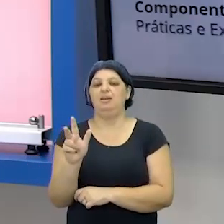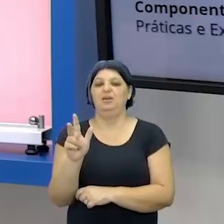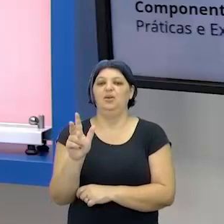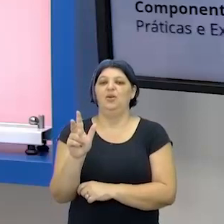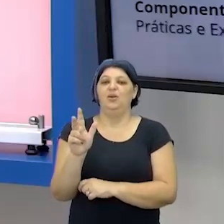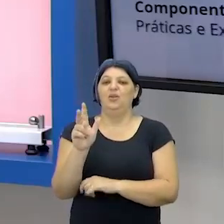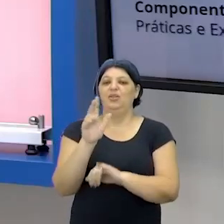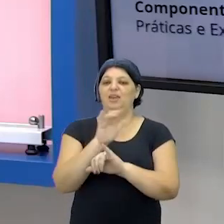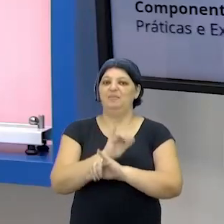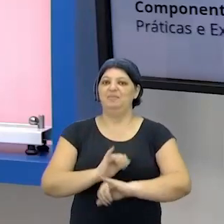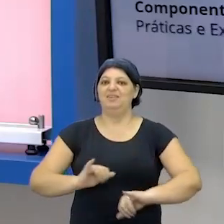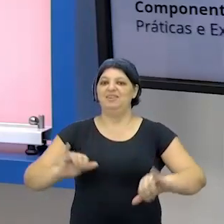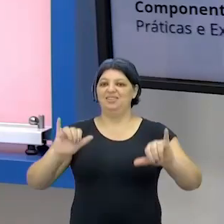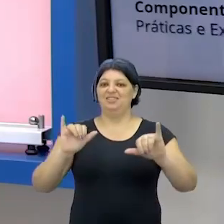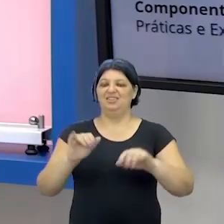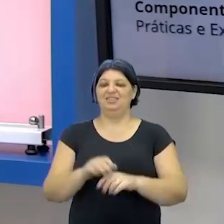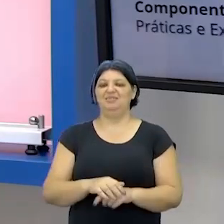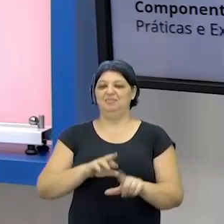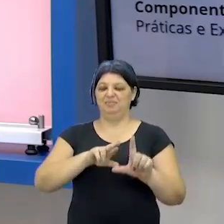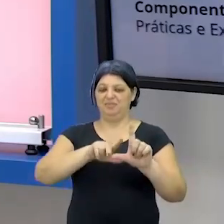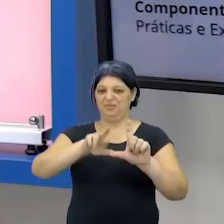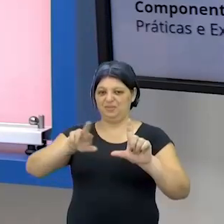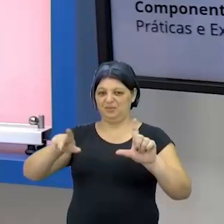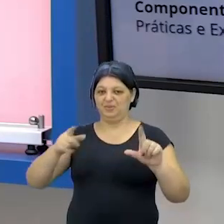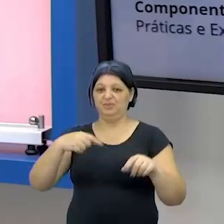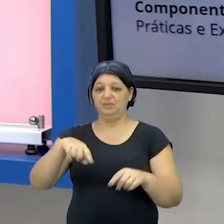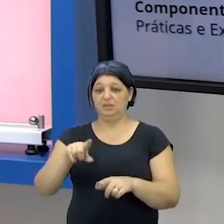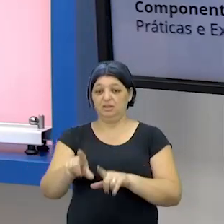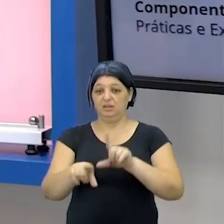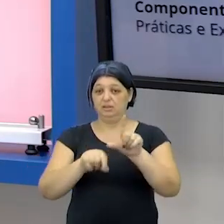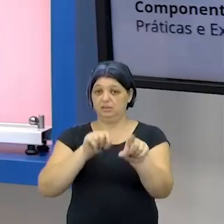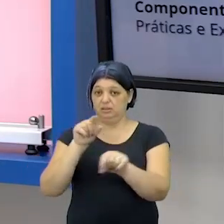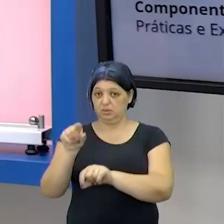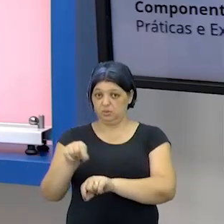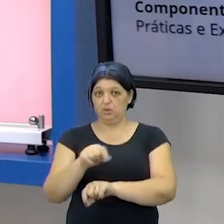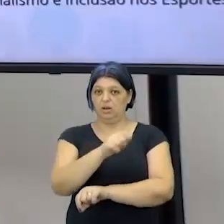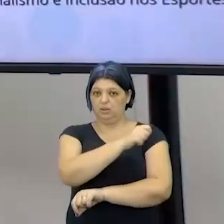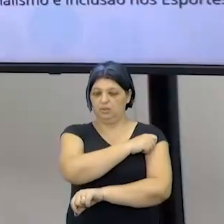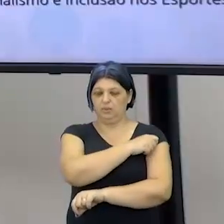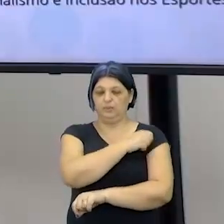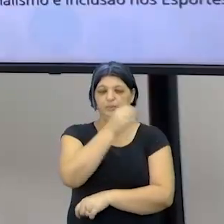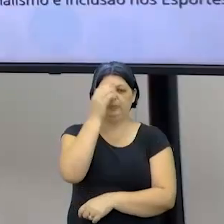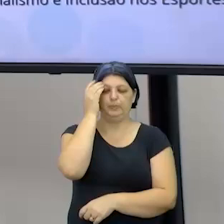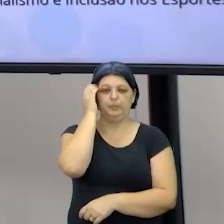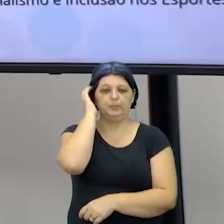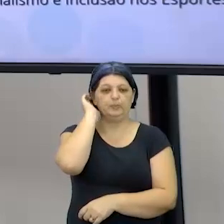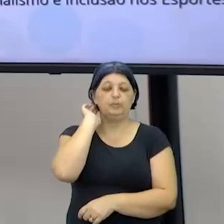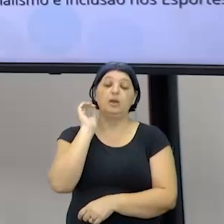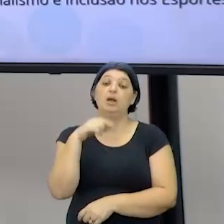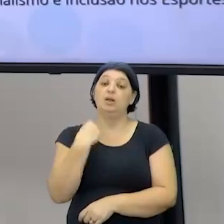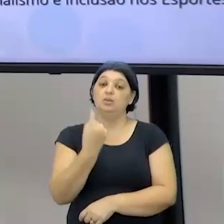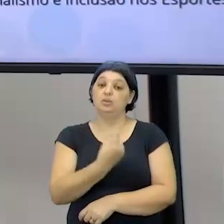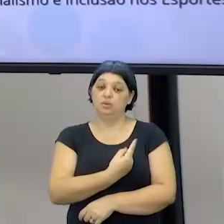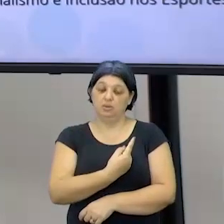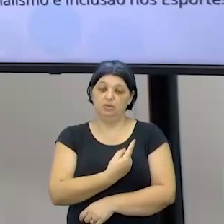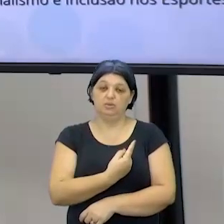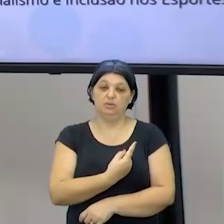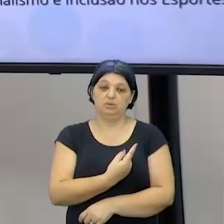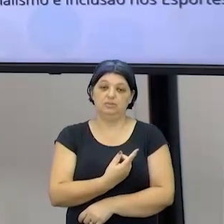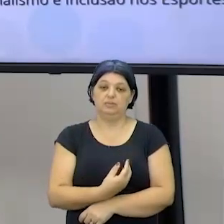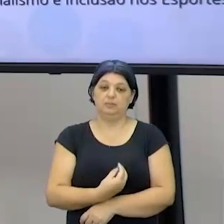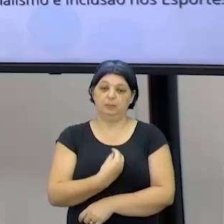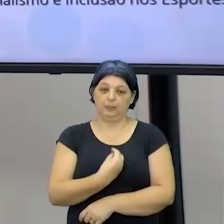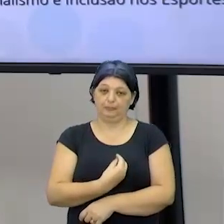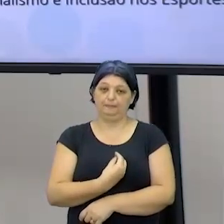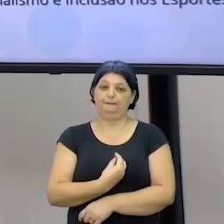você, estudante da segunda série, escolheu e nós ficaremos aí com ele ao